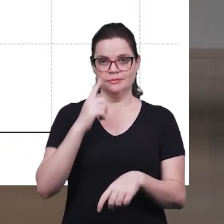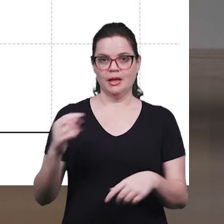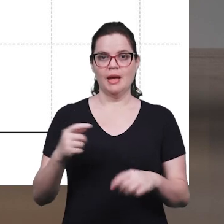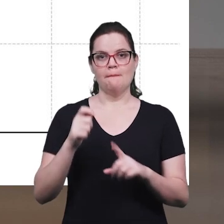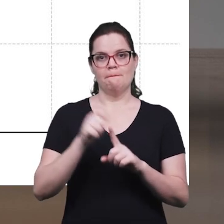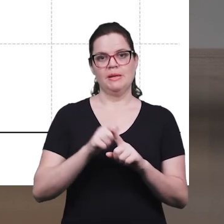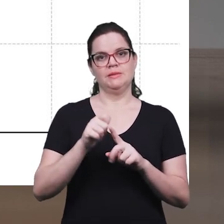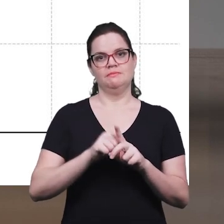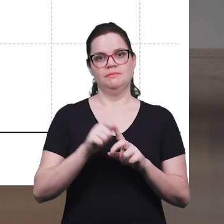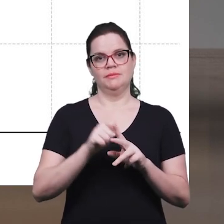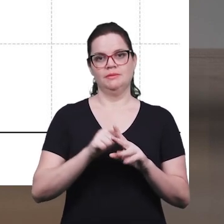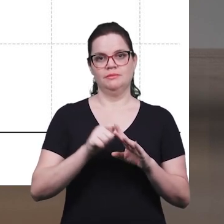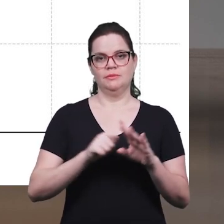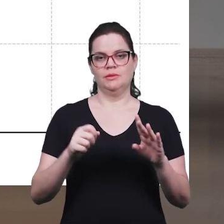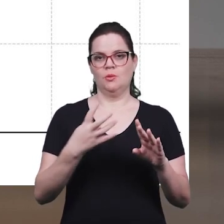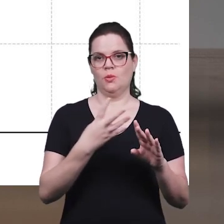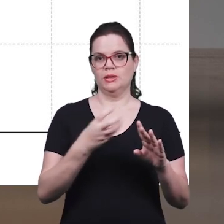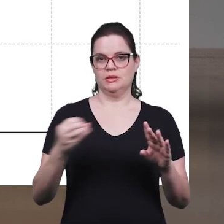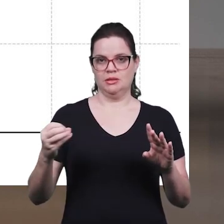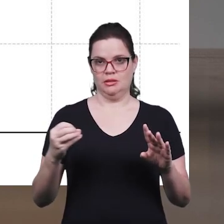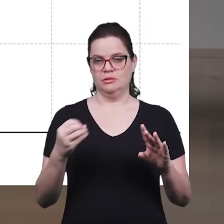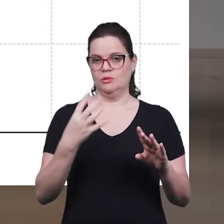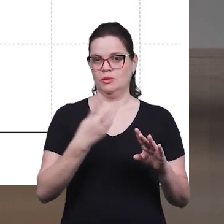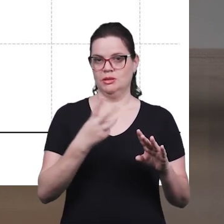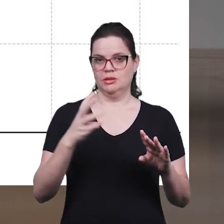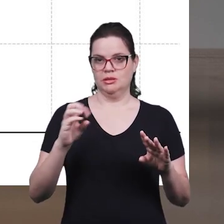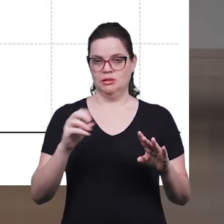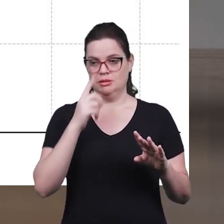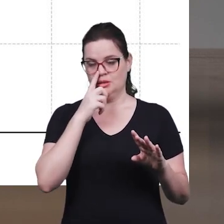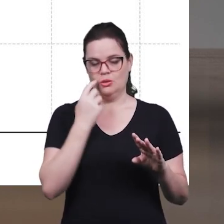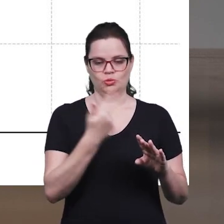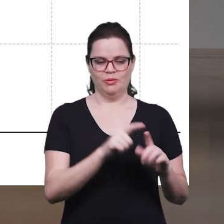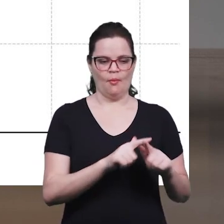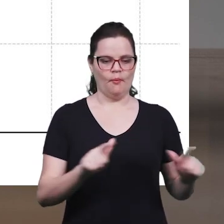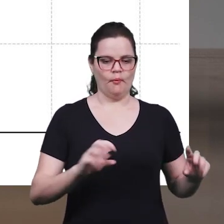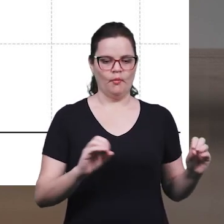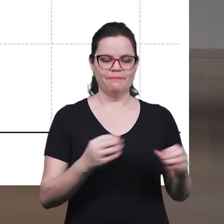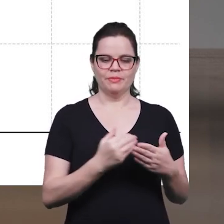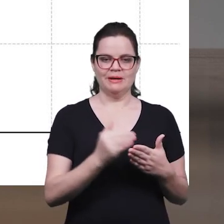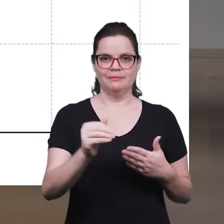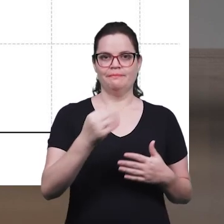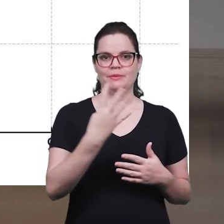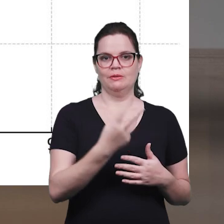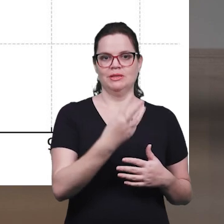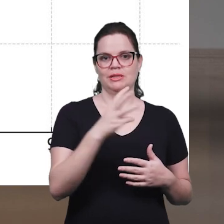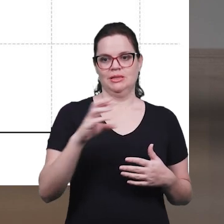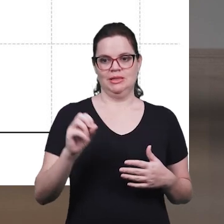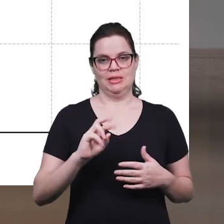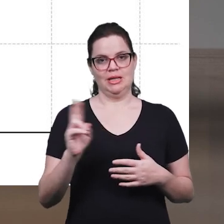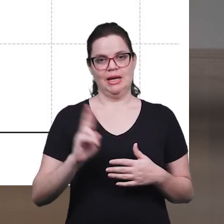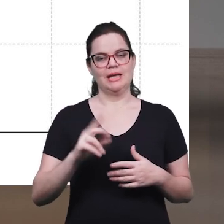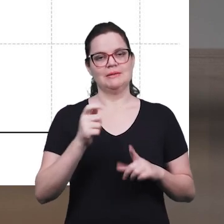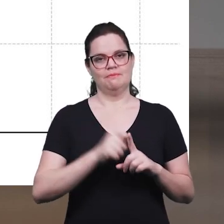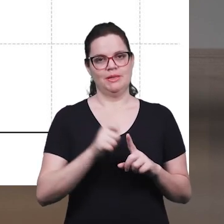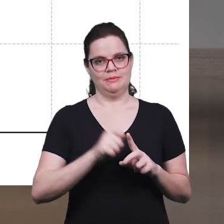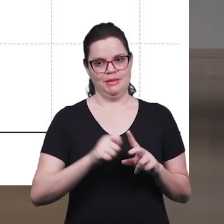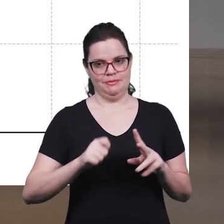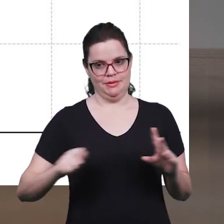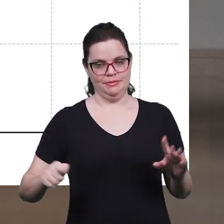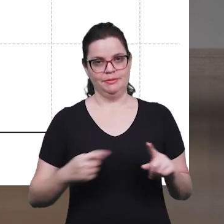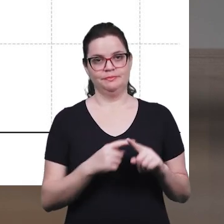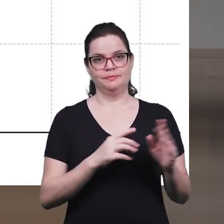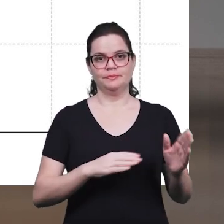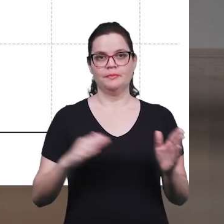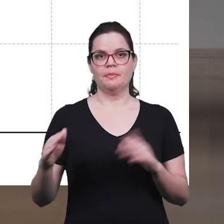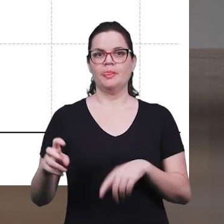acúmulo mensal, 430 por mês. Eu não tenho reserva agora, mas eu posso começar porque eu tenho renda. No azul, eu já